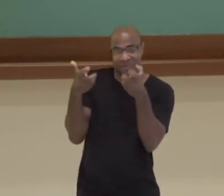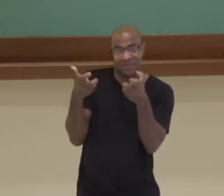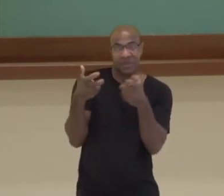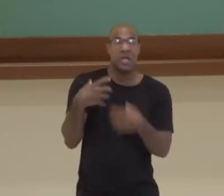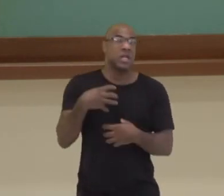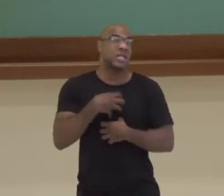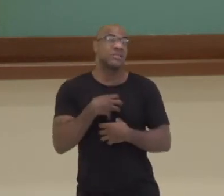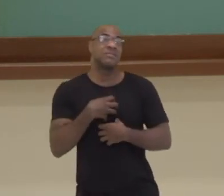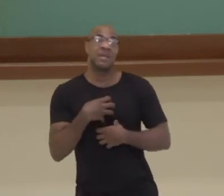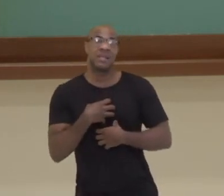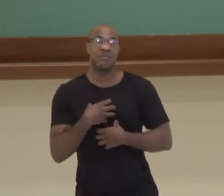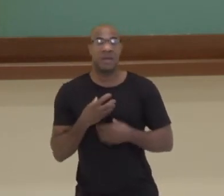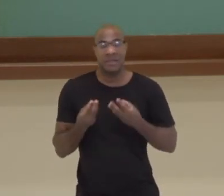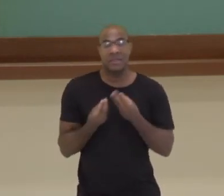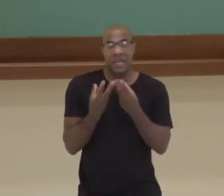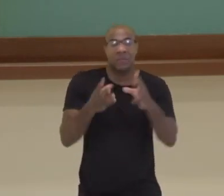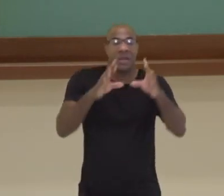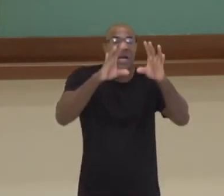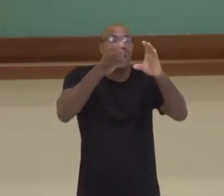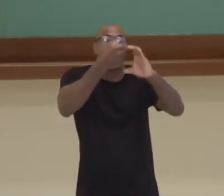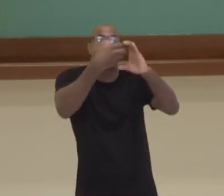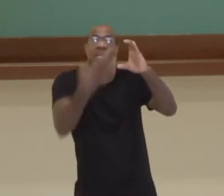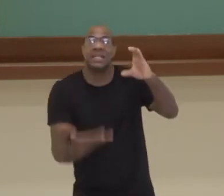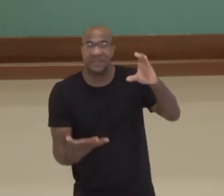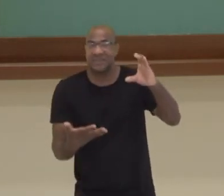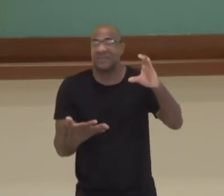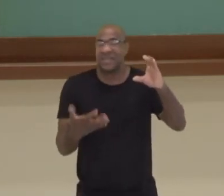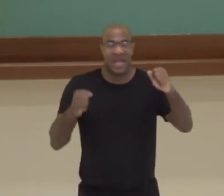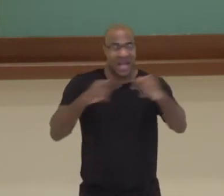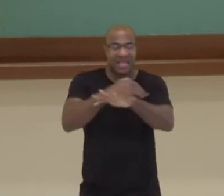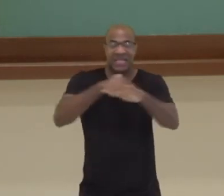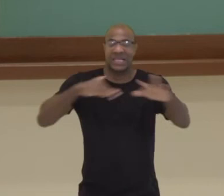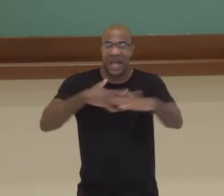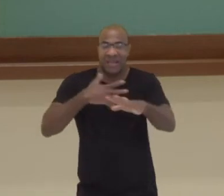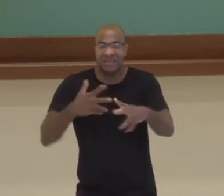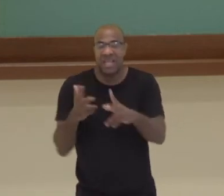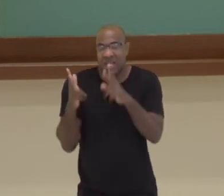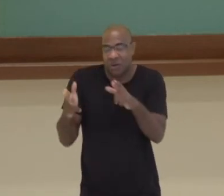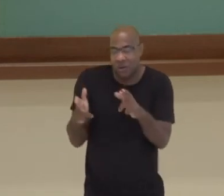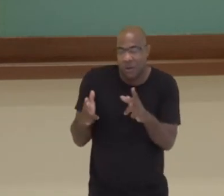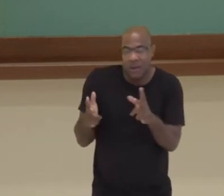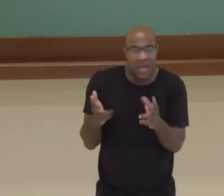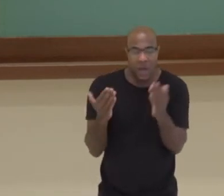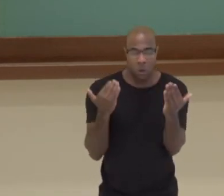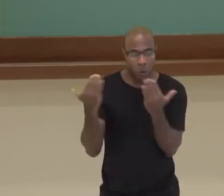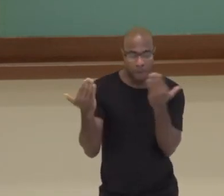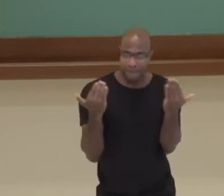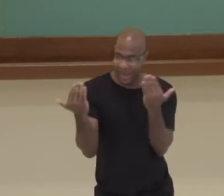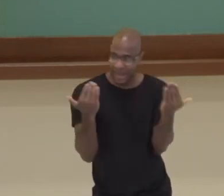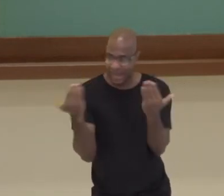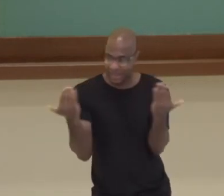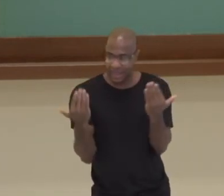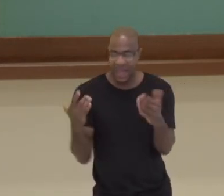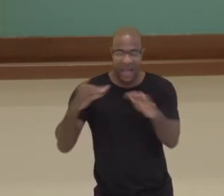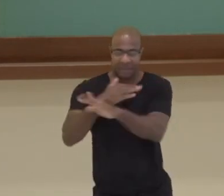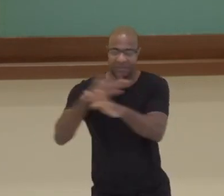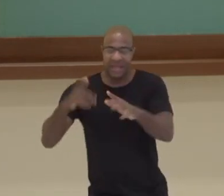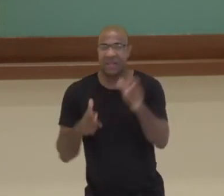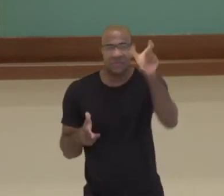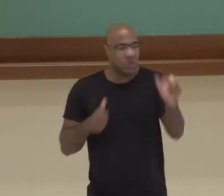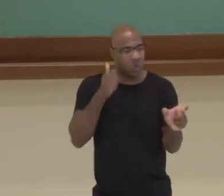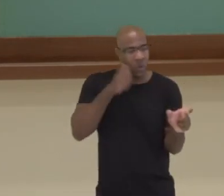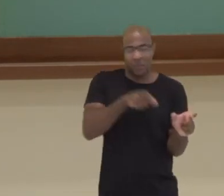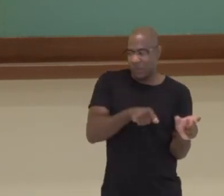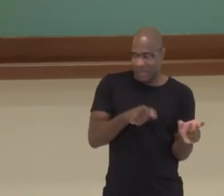ele vai caracterizando a cidade como uma mulher, romântica, impetuosa, fogosa,